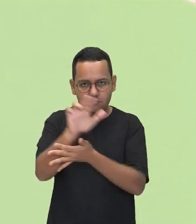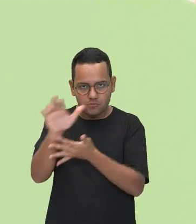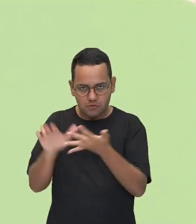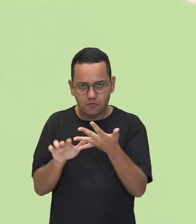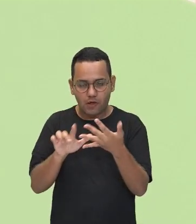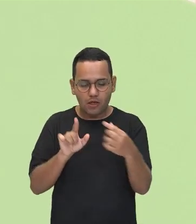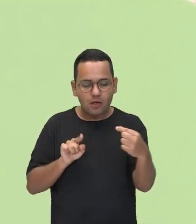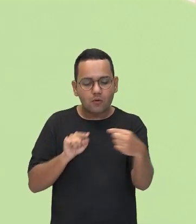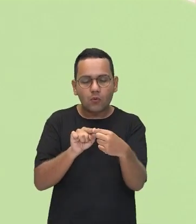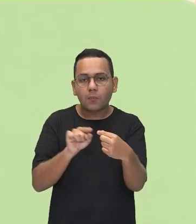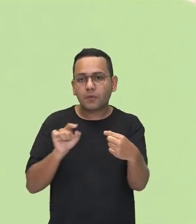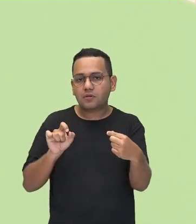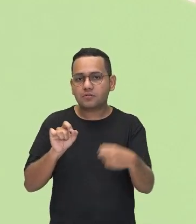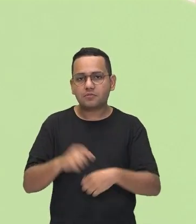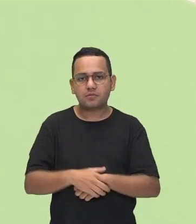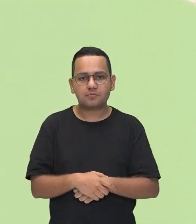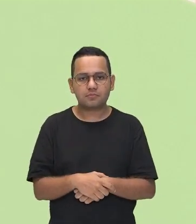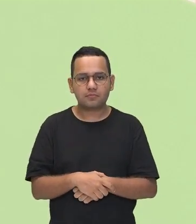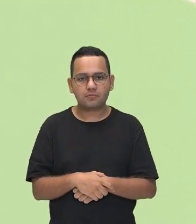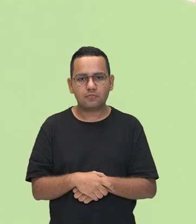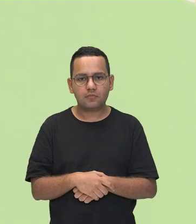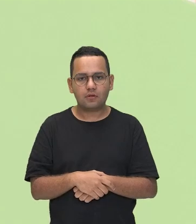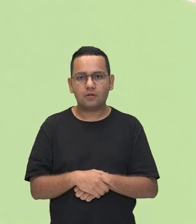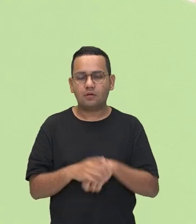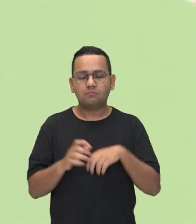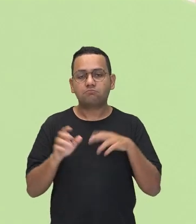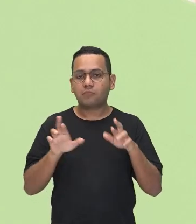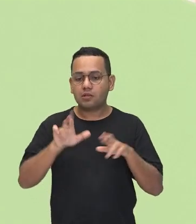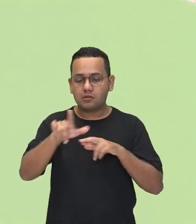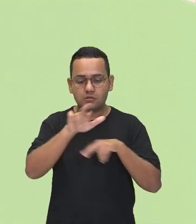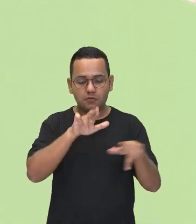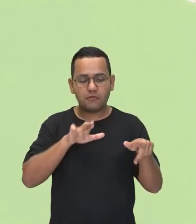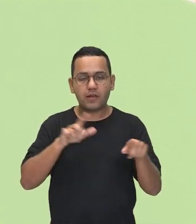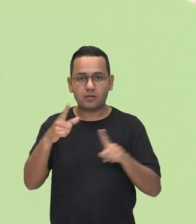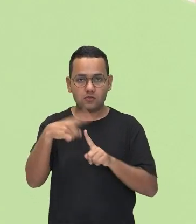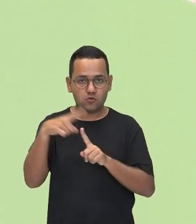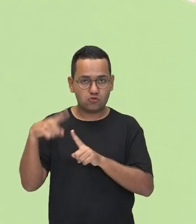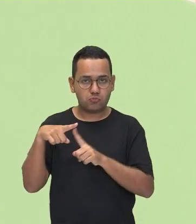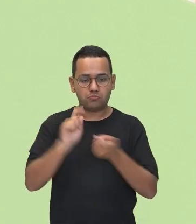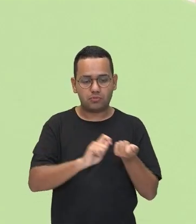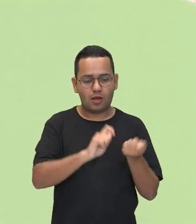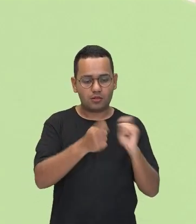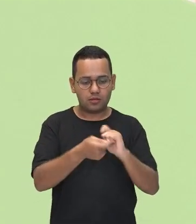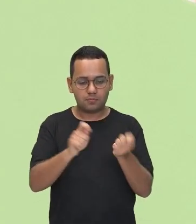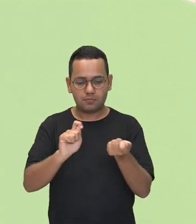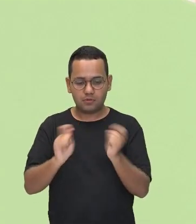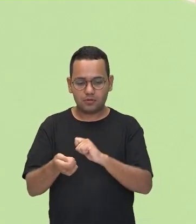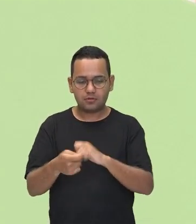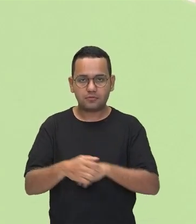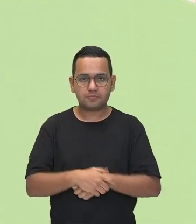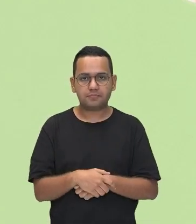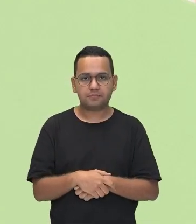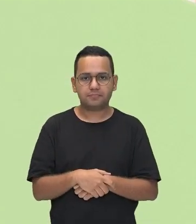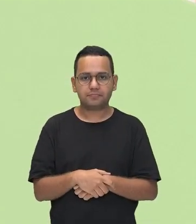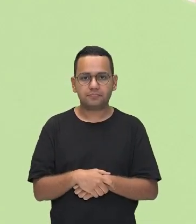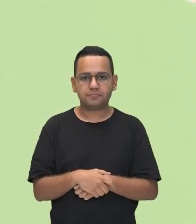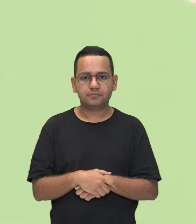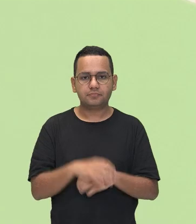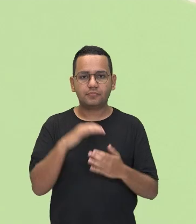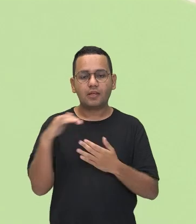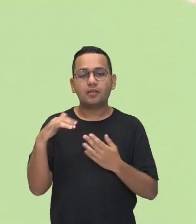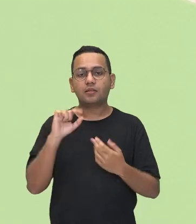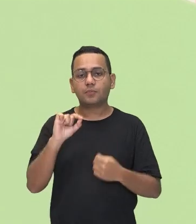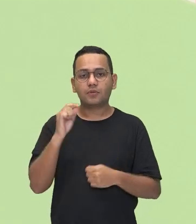com que essas espécies se diferenciassem. Ou seja, nós temos a teoria da evolução, e a teoria